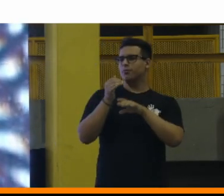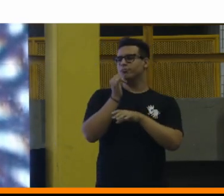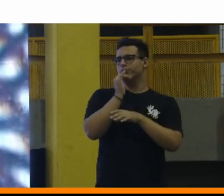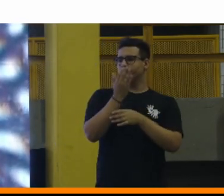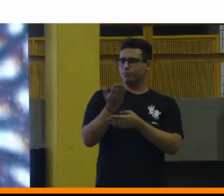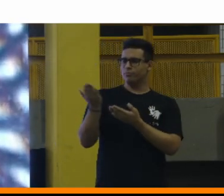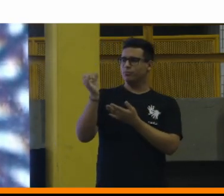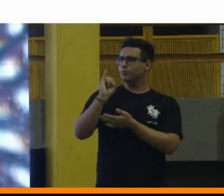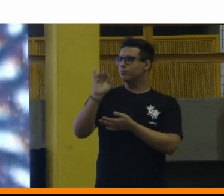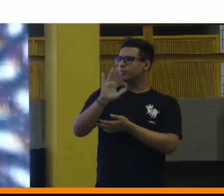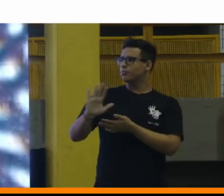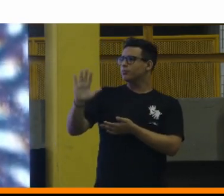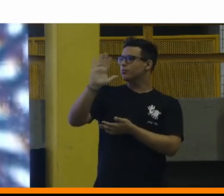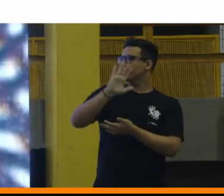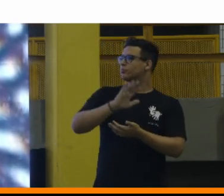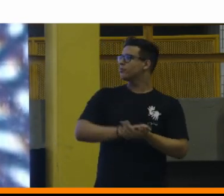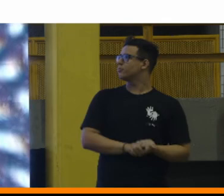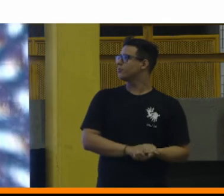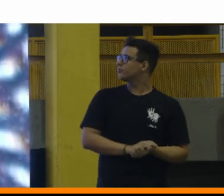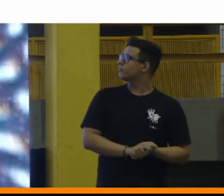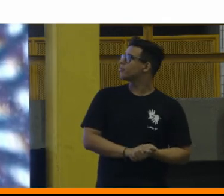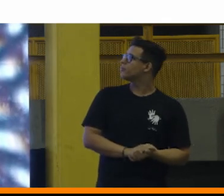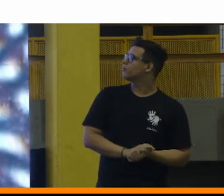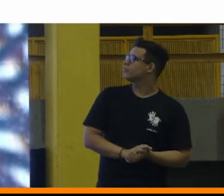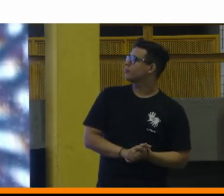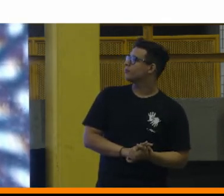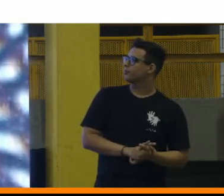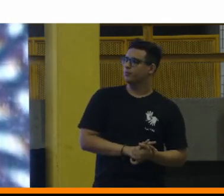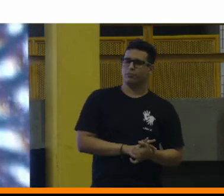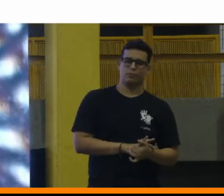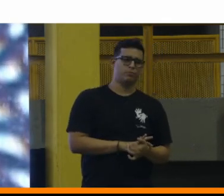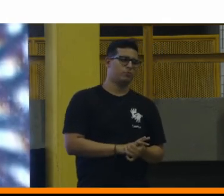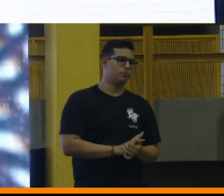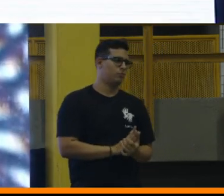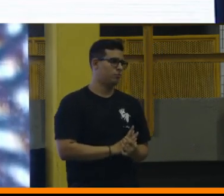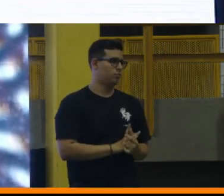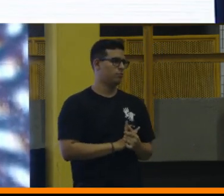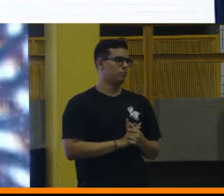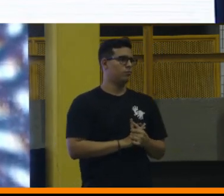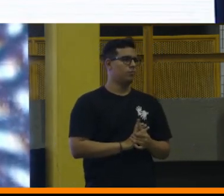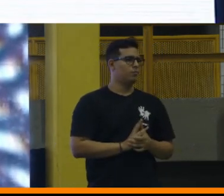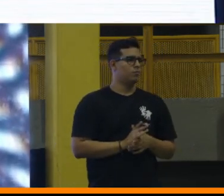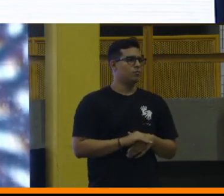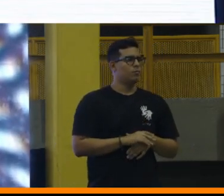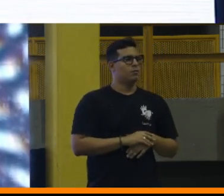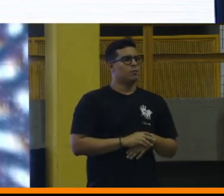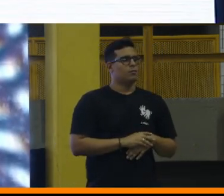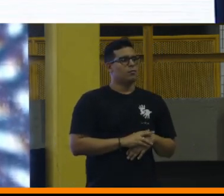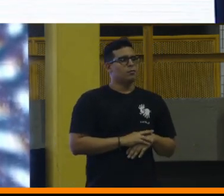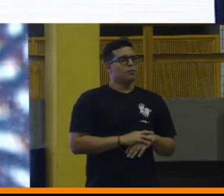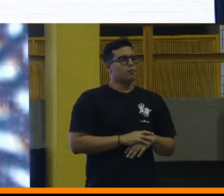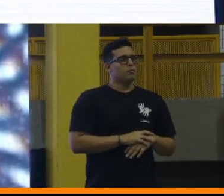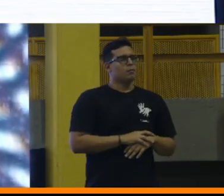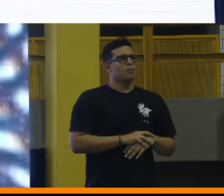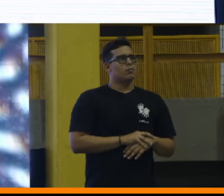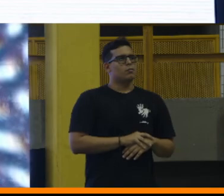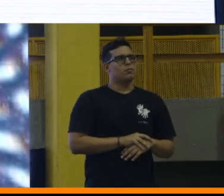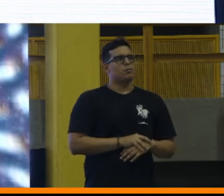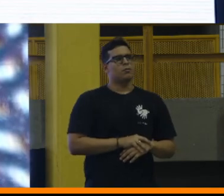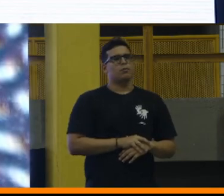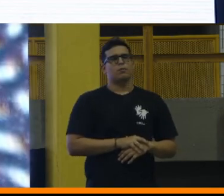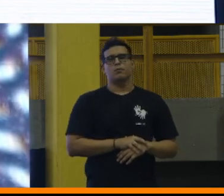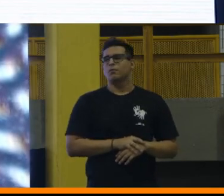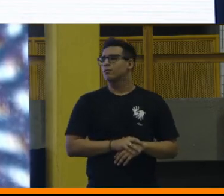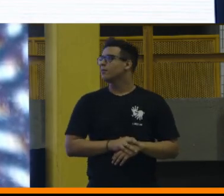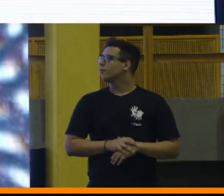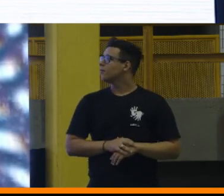Você abandona, ela vai e sobe a mesma altura, e desce e